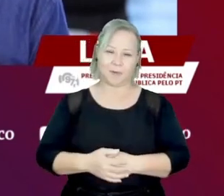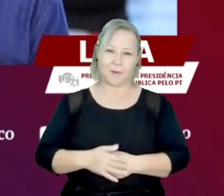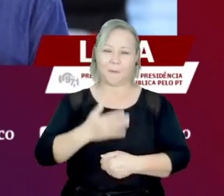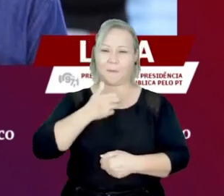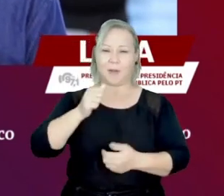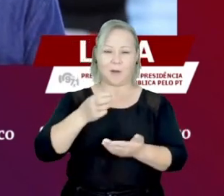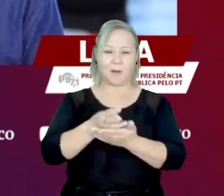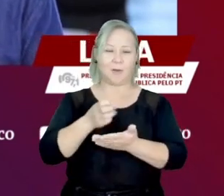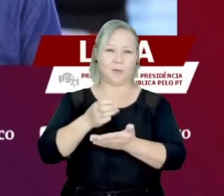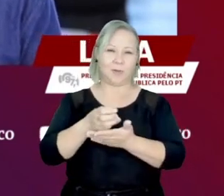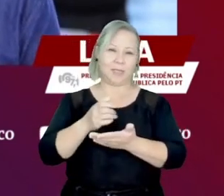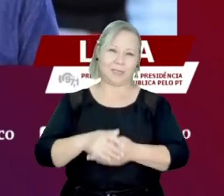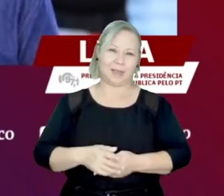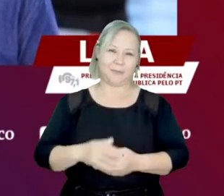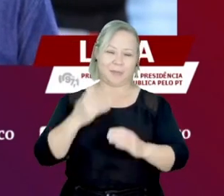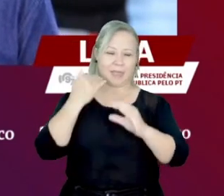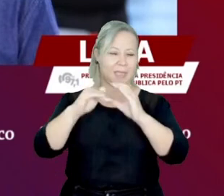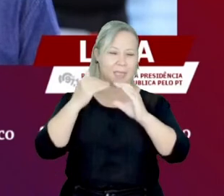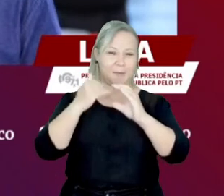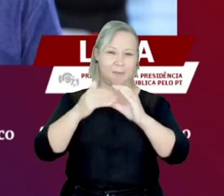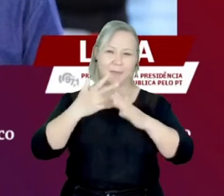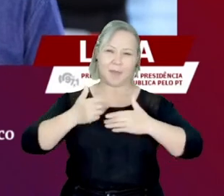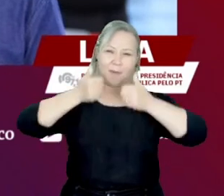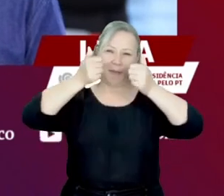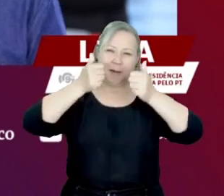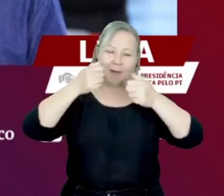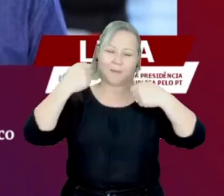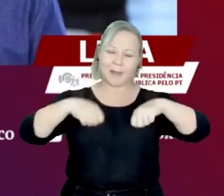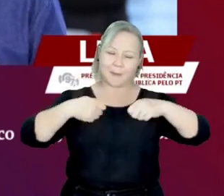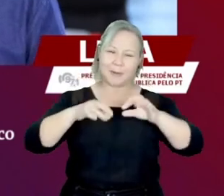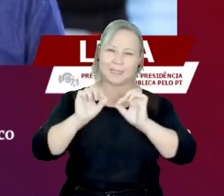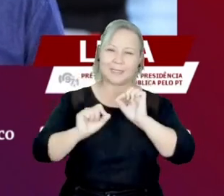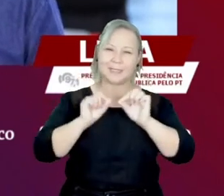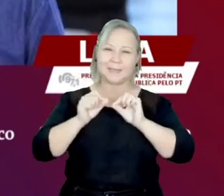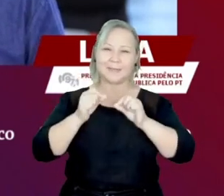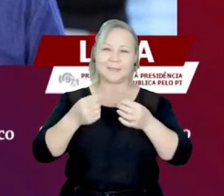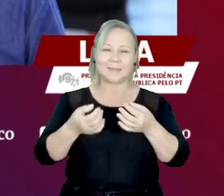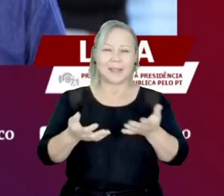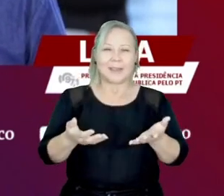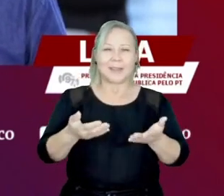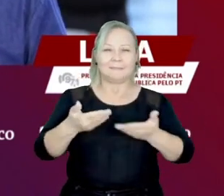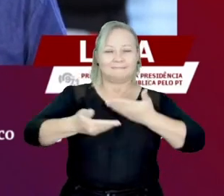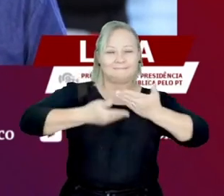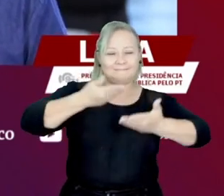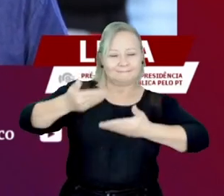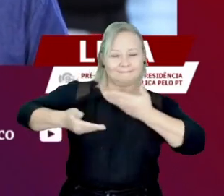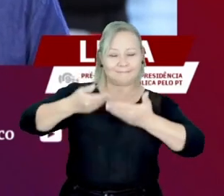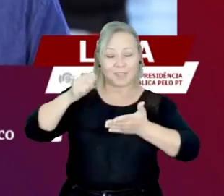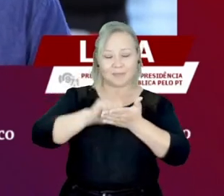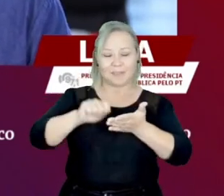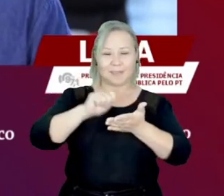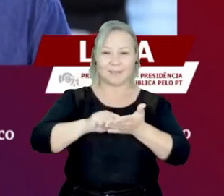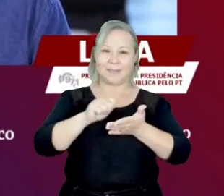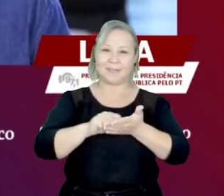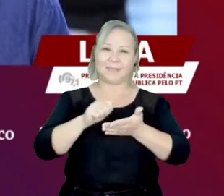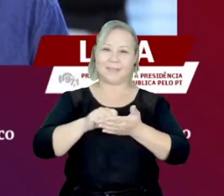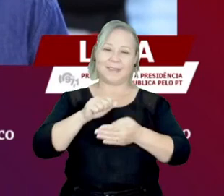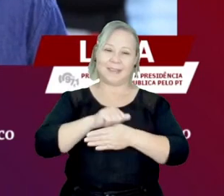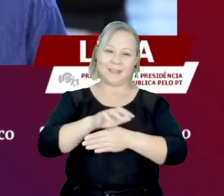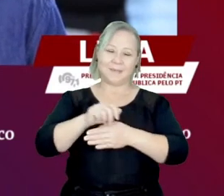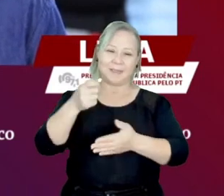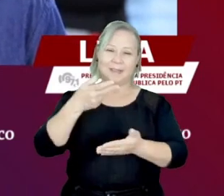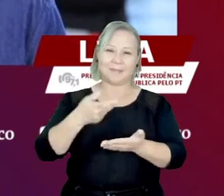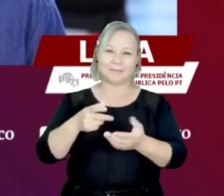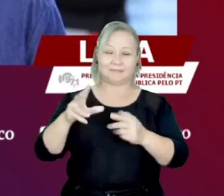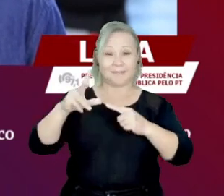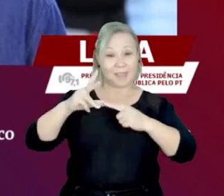para o papel o amor que você sente pela sua companheira ou que ela sente por você. Então, se você puder, escreva uma cartinha para